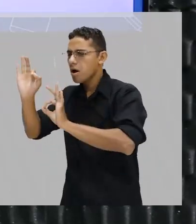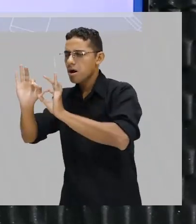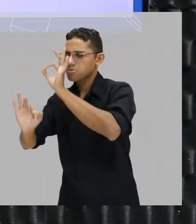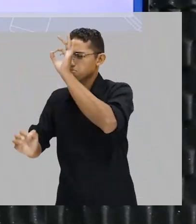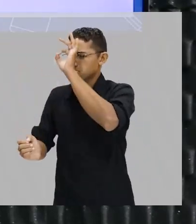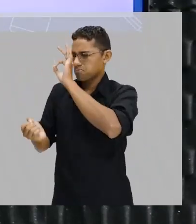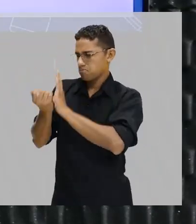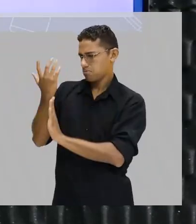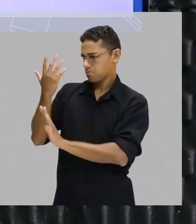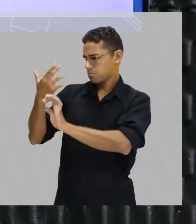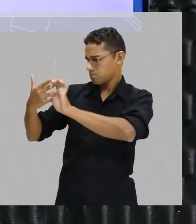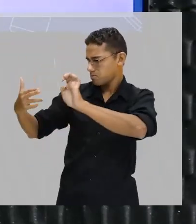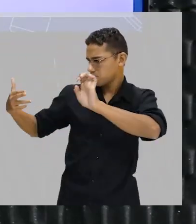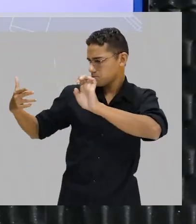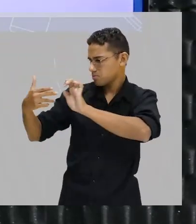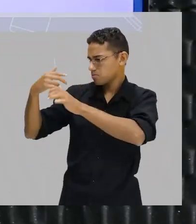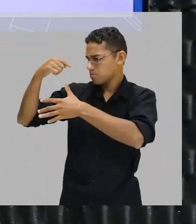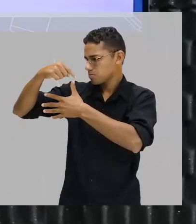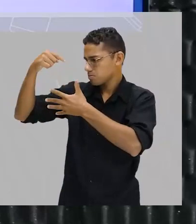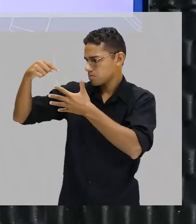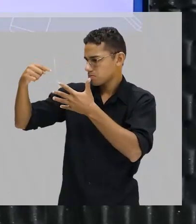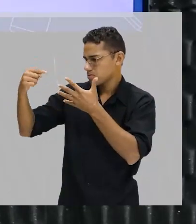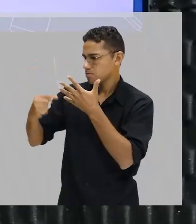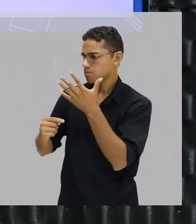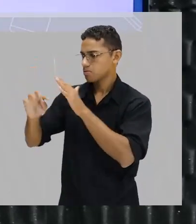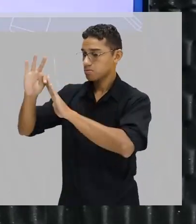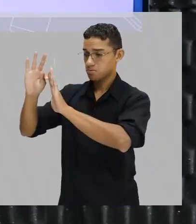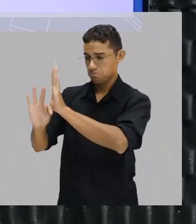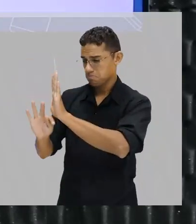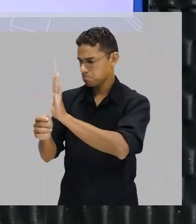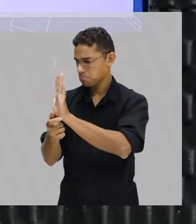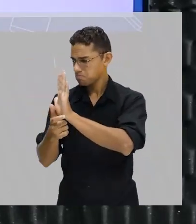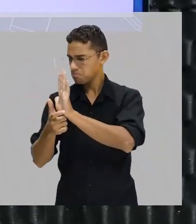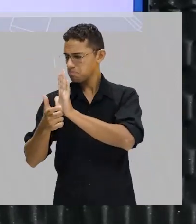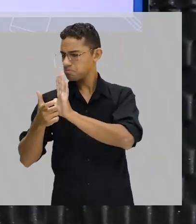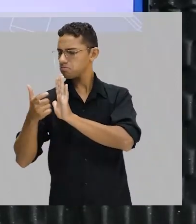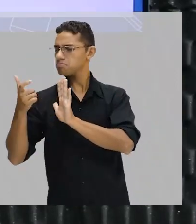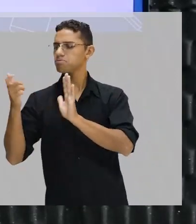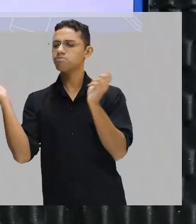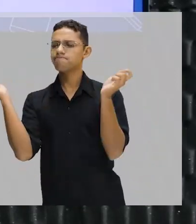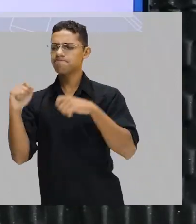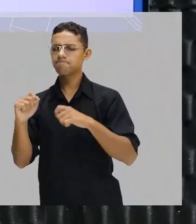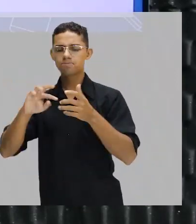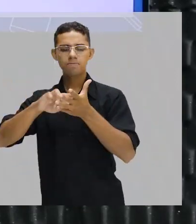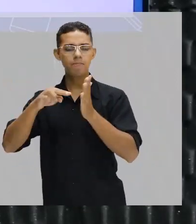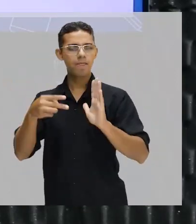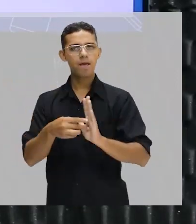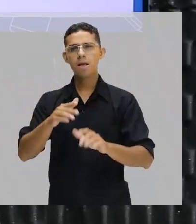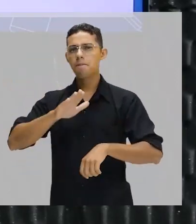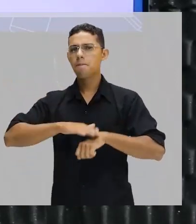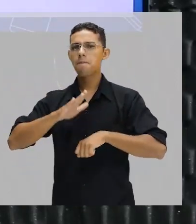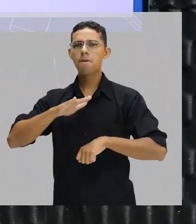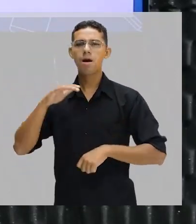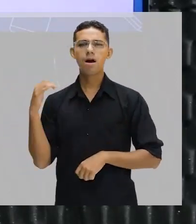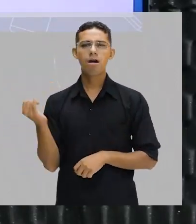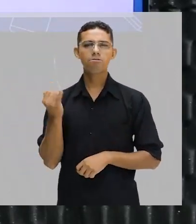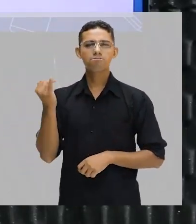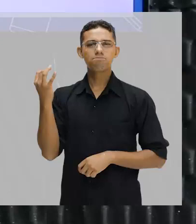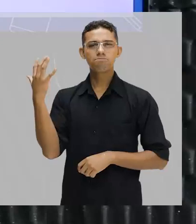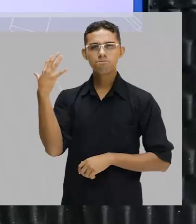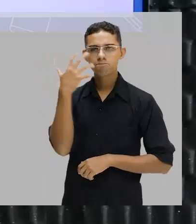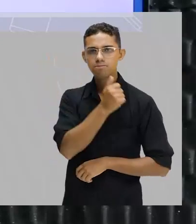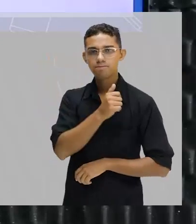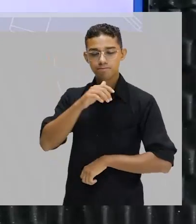trazer elementos que enriqueçam o seu texto, que tragam outros efeitos de sentido para aquela sua